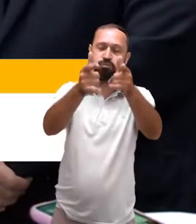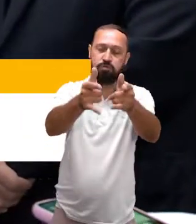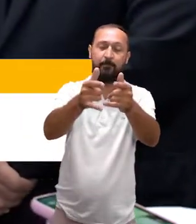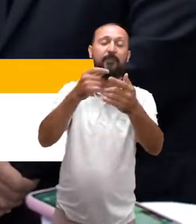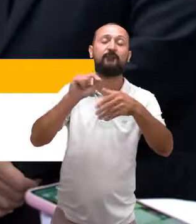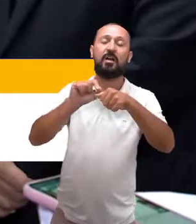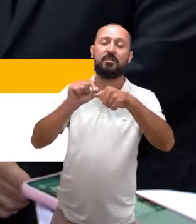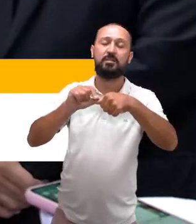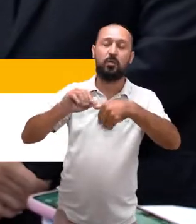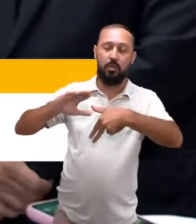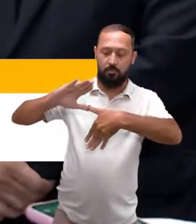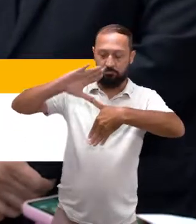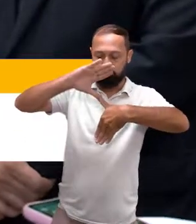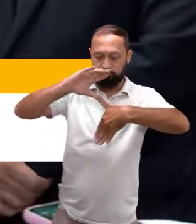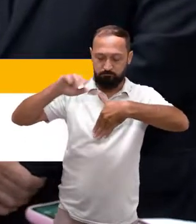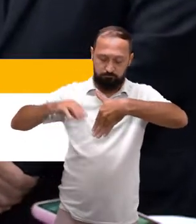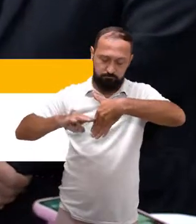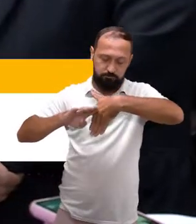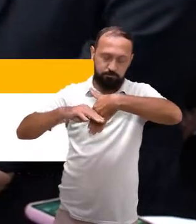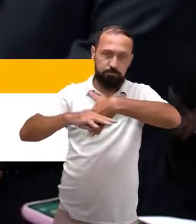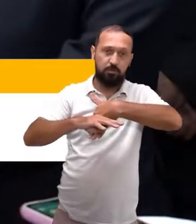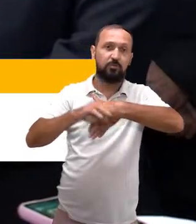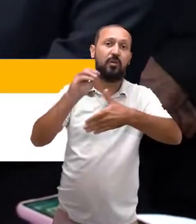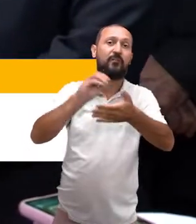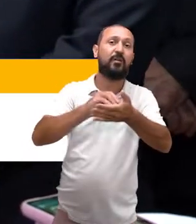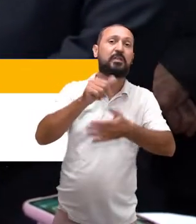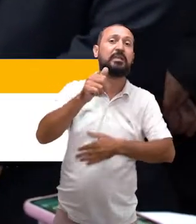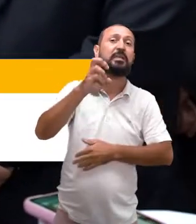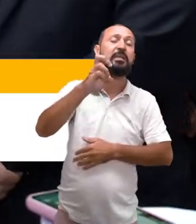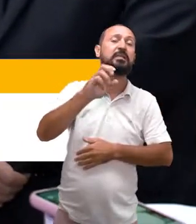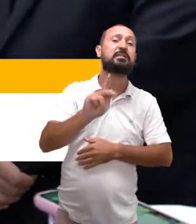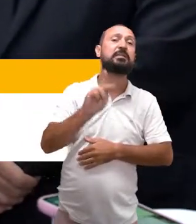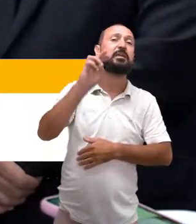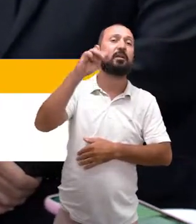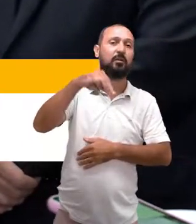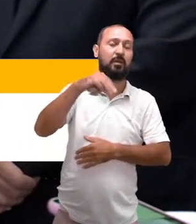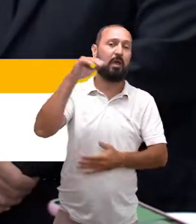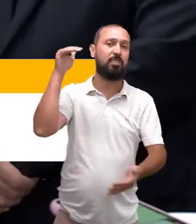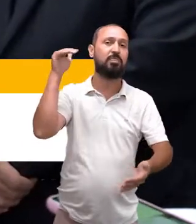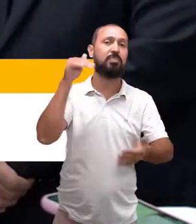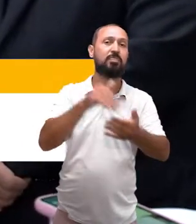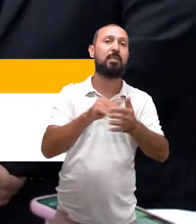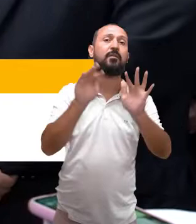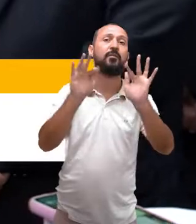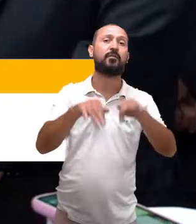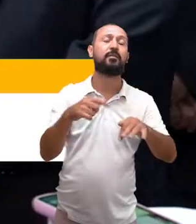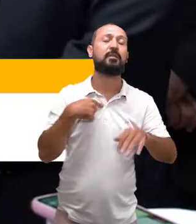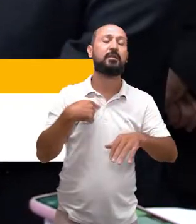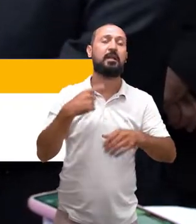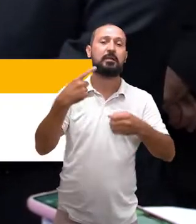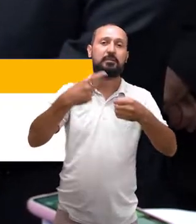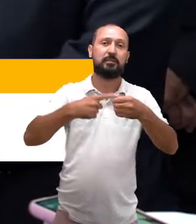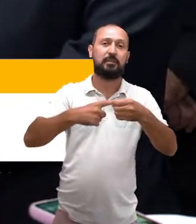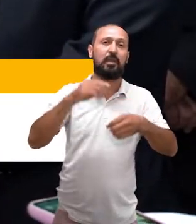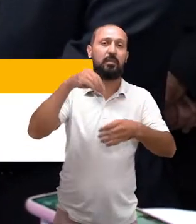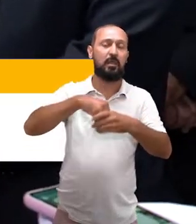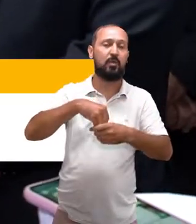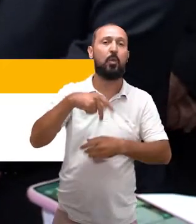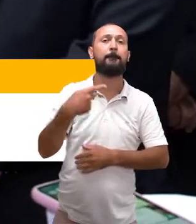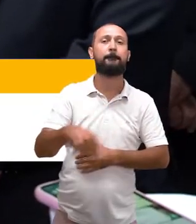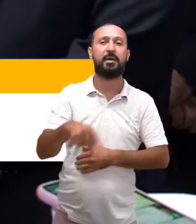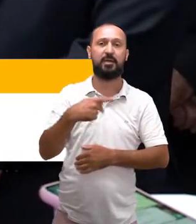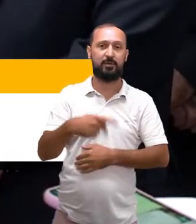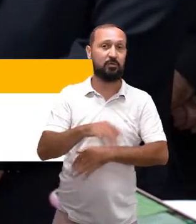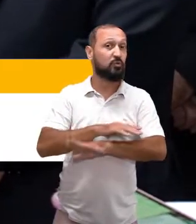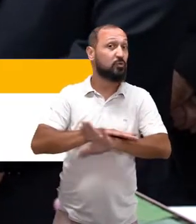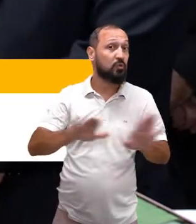da rota bioceânica. E faltam só 15 quilômetros de asfalto até atingirmos a cidade de Filadélfia dentro do Paraguai.